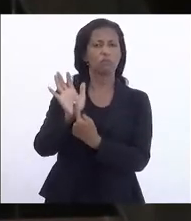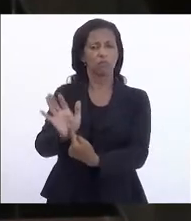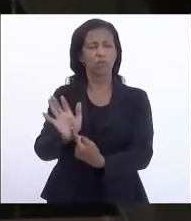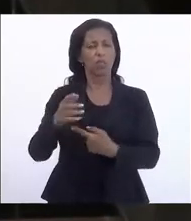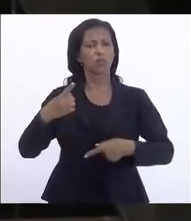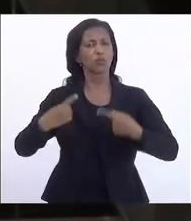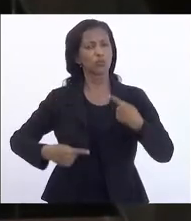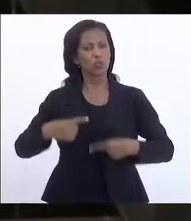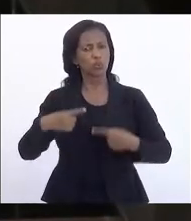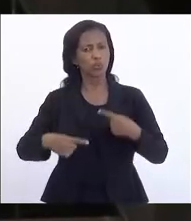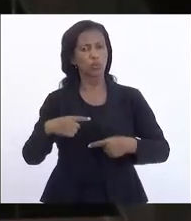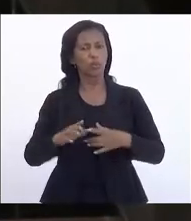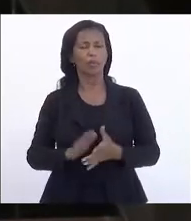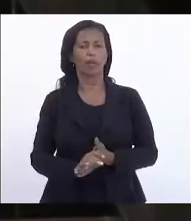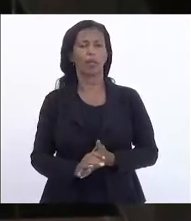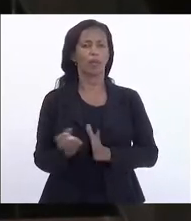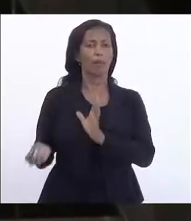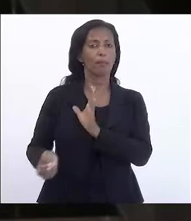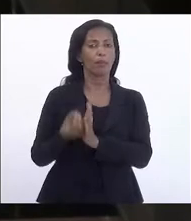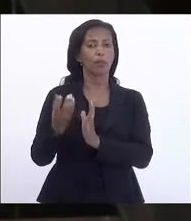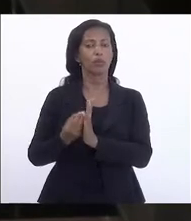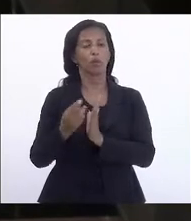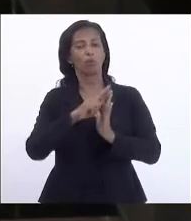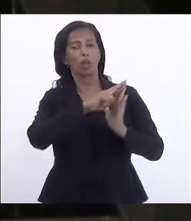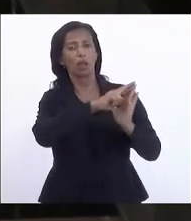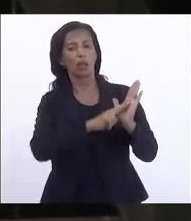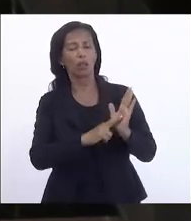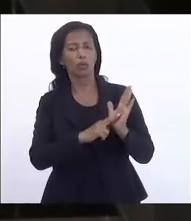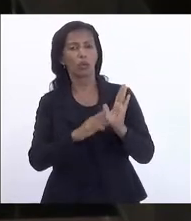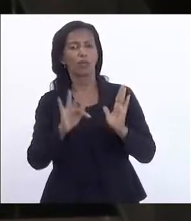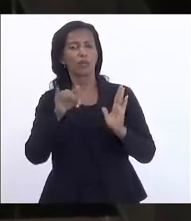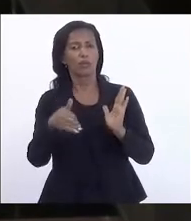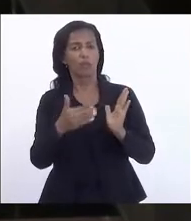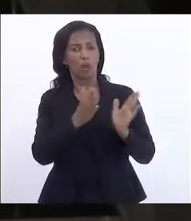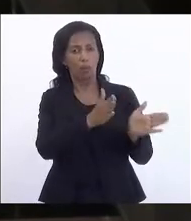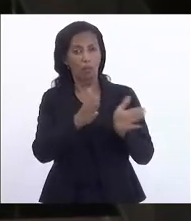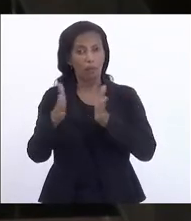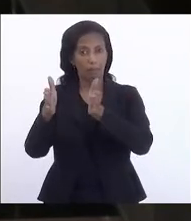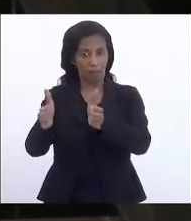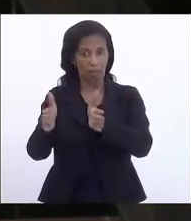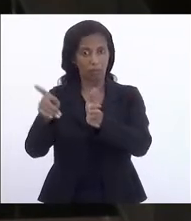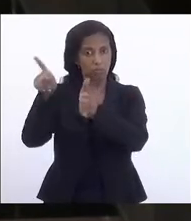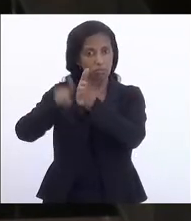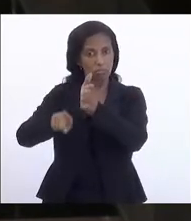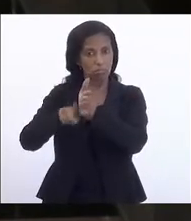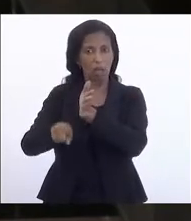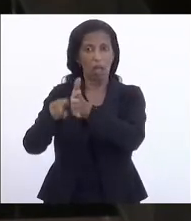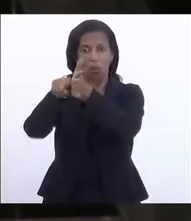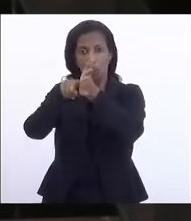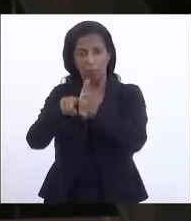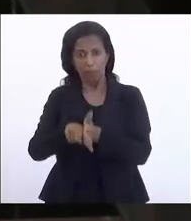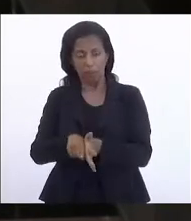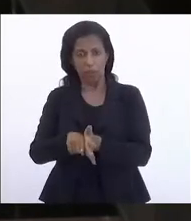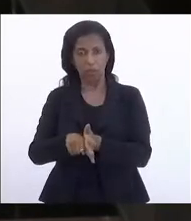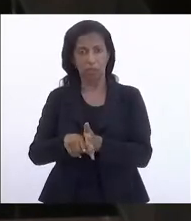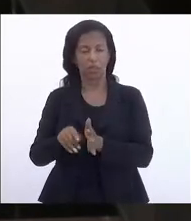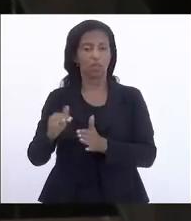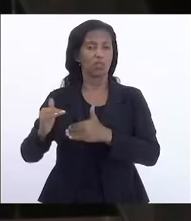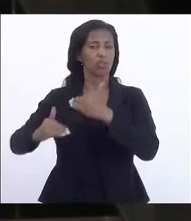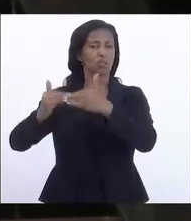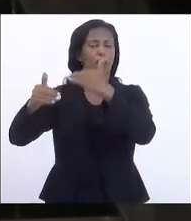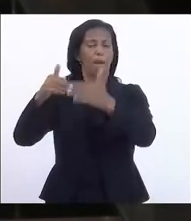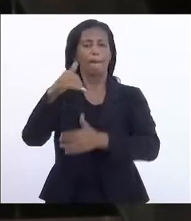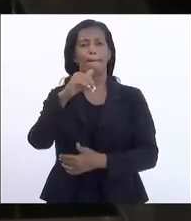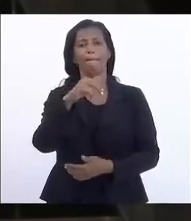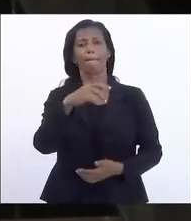debates em relação à produção do relatório final. Uma parte desses abatimentos é com pesquisa e desenvolvimento, P